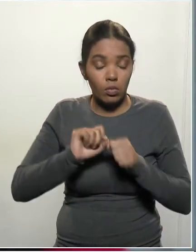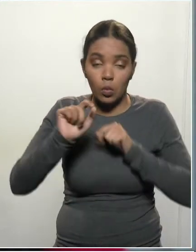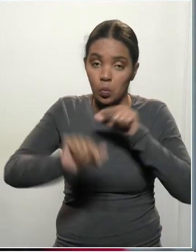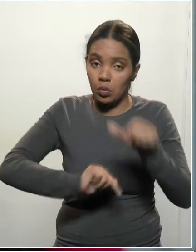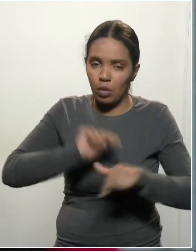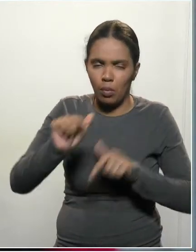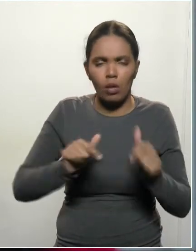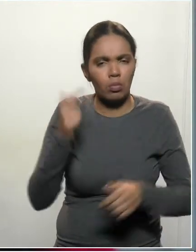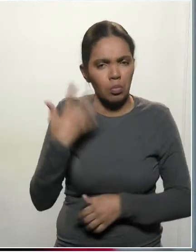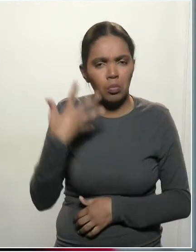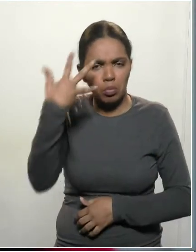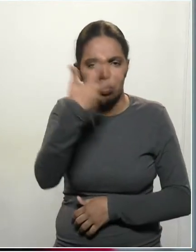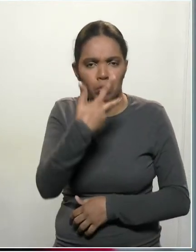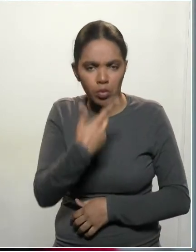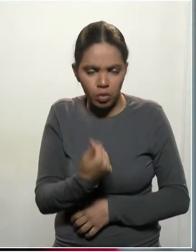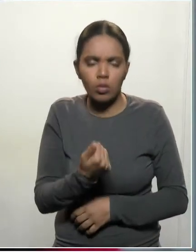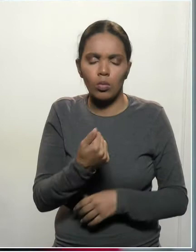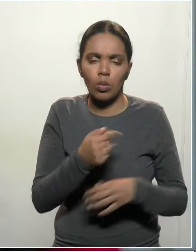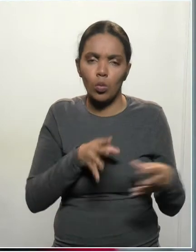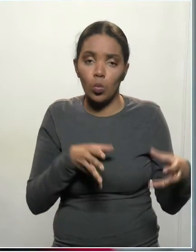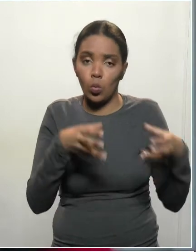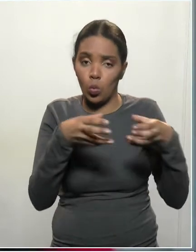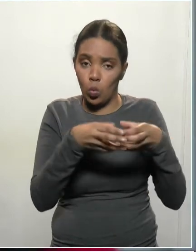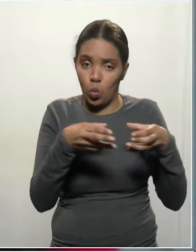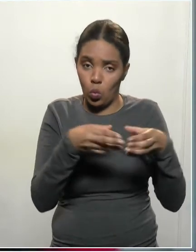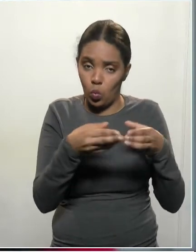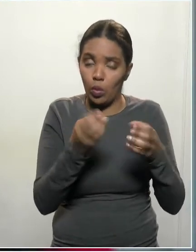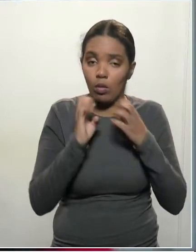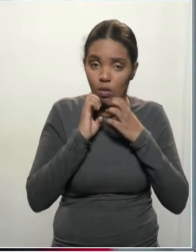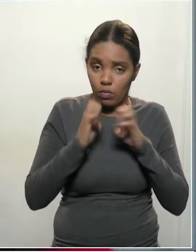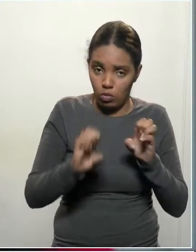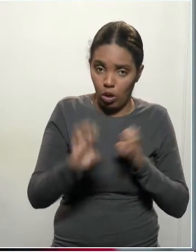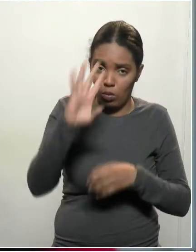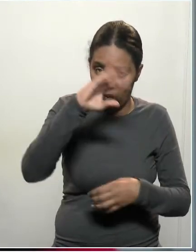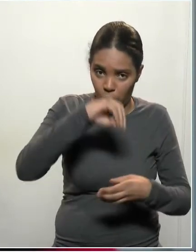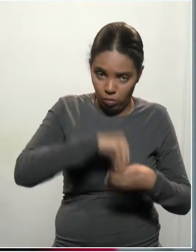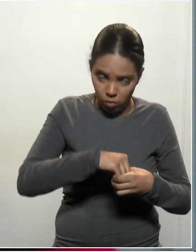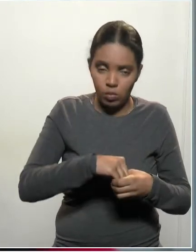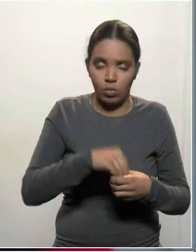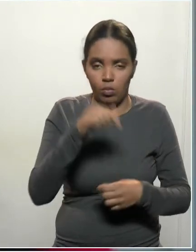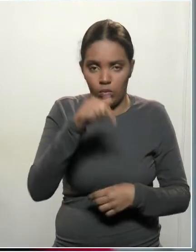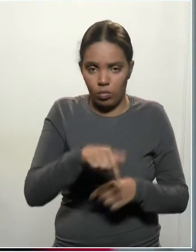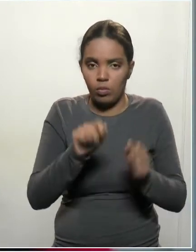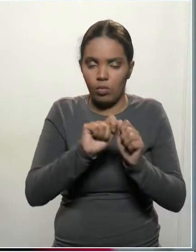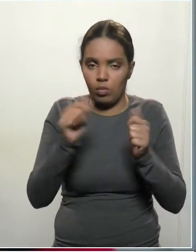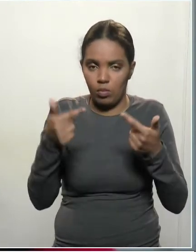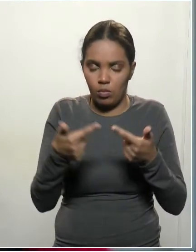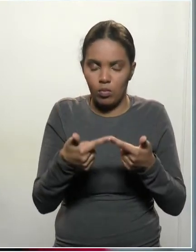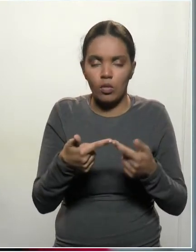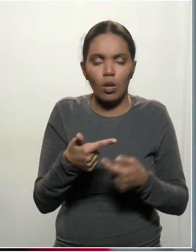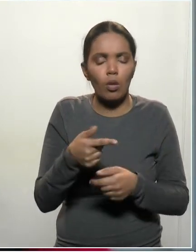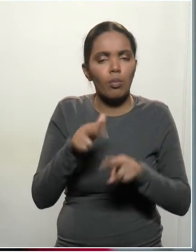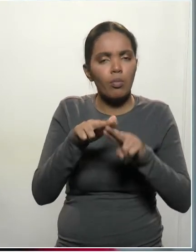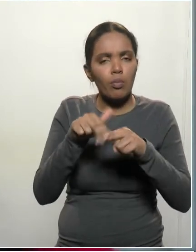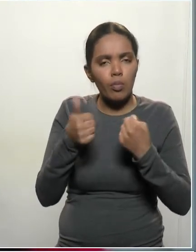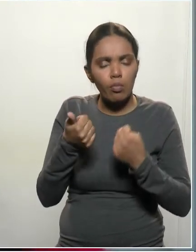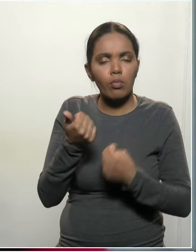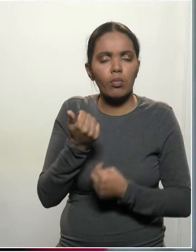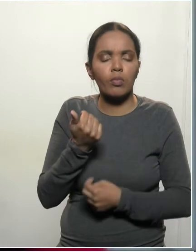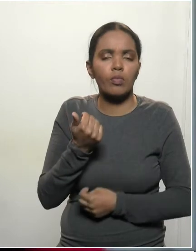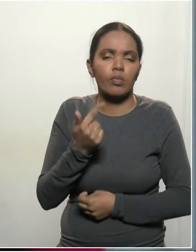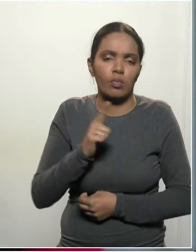vêm fazendo através da bancada evangélica. E mais uma vez citar o caso do pastor Davi